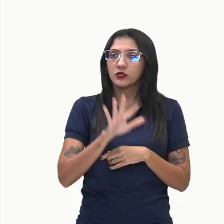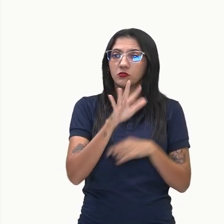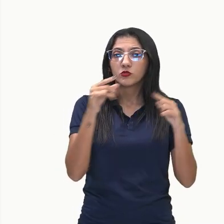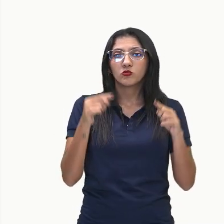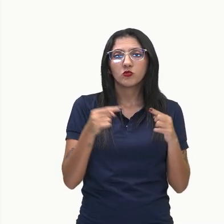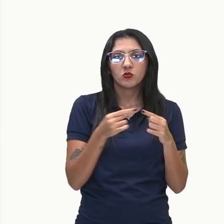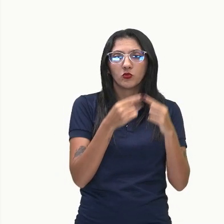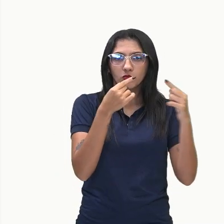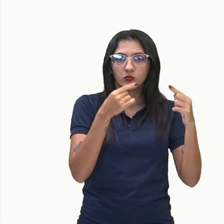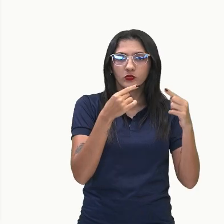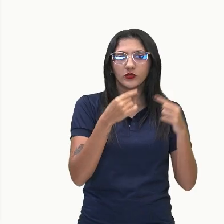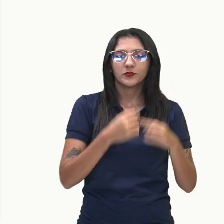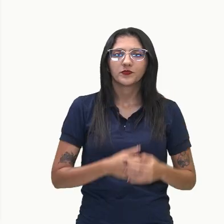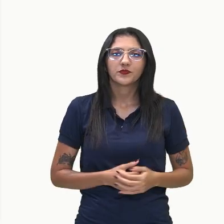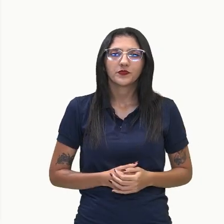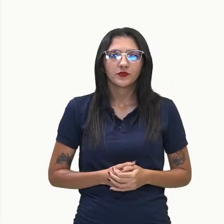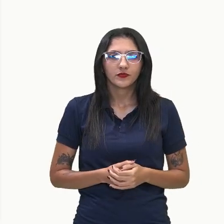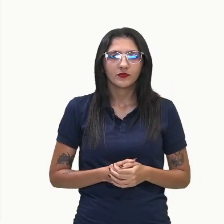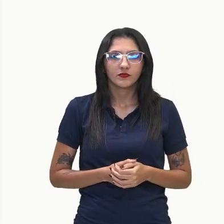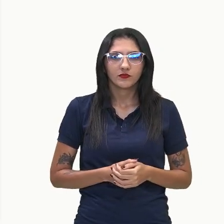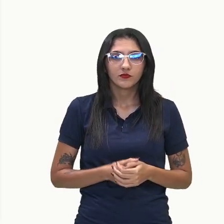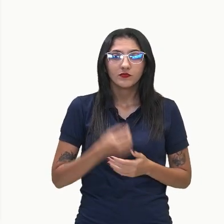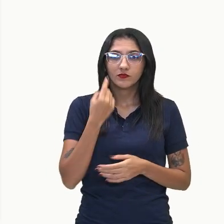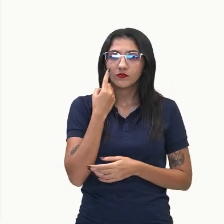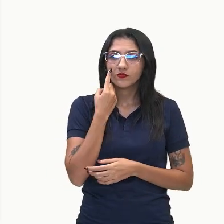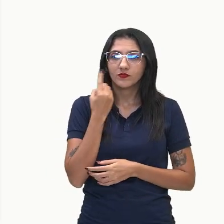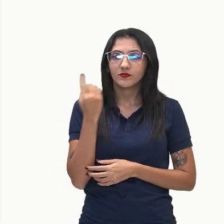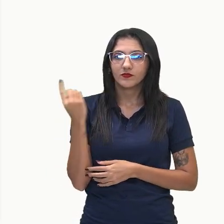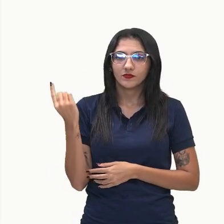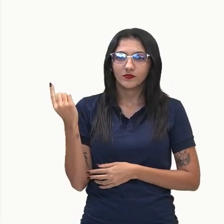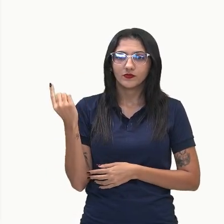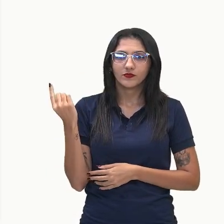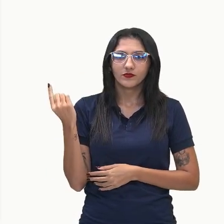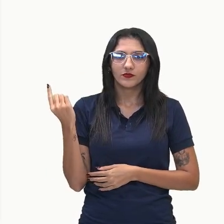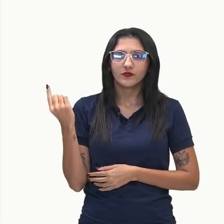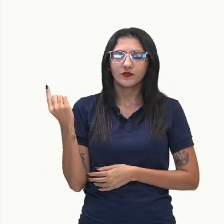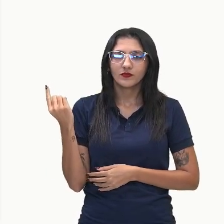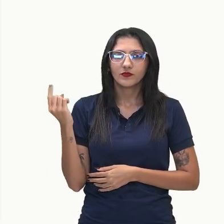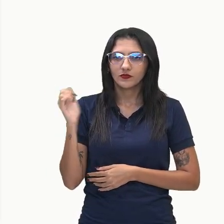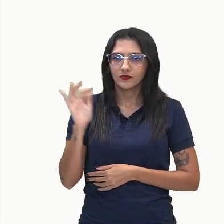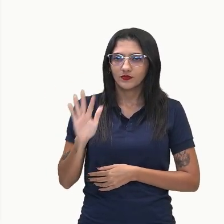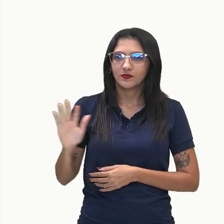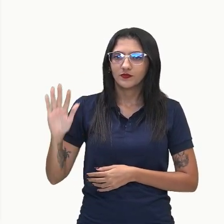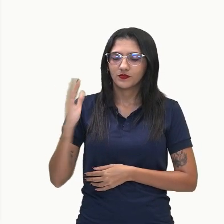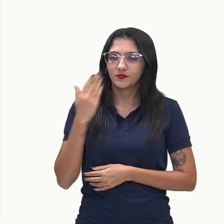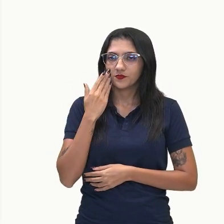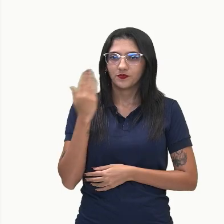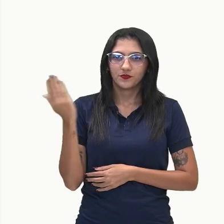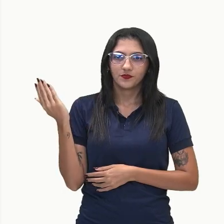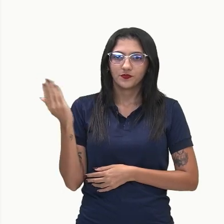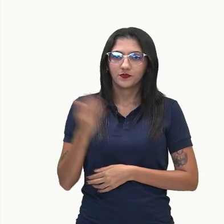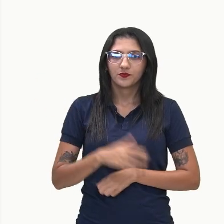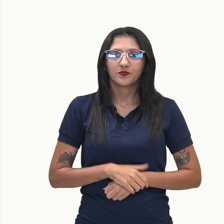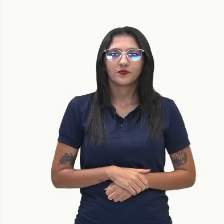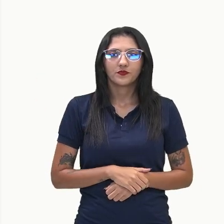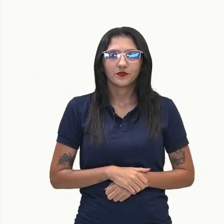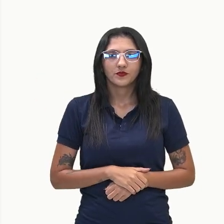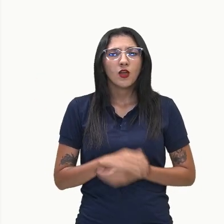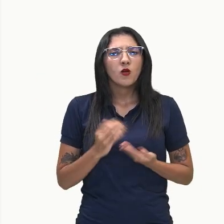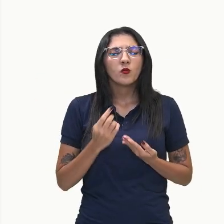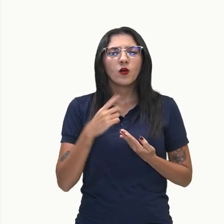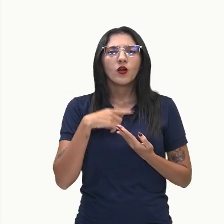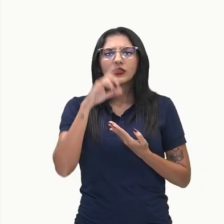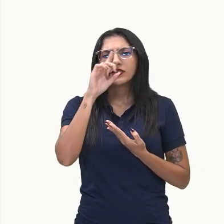polígono convexo. Observe comigo, aqui eu tenho um triângulo, botei até uma reta aqui como exemplo. Então, qual é a ideia? Toda vez que eu